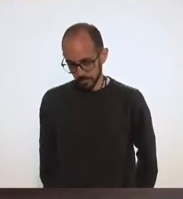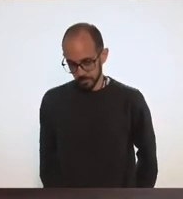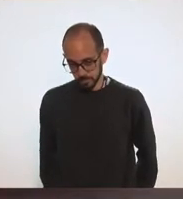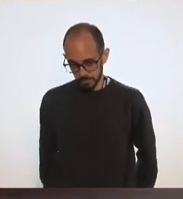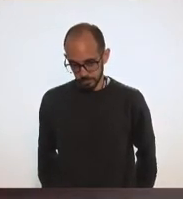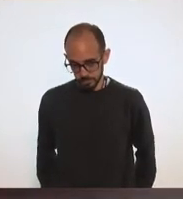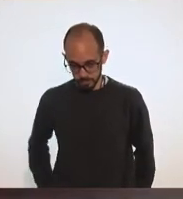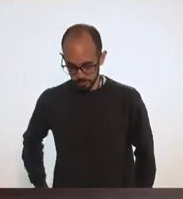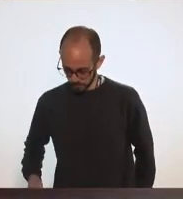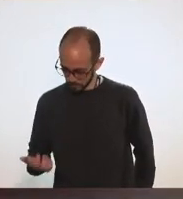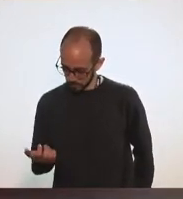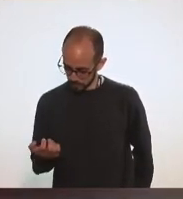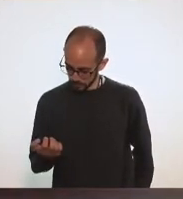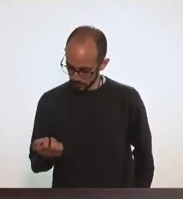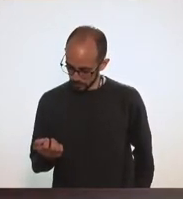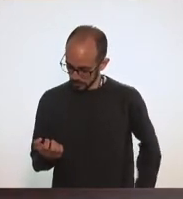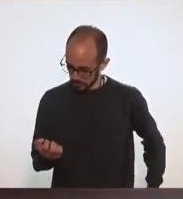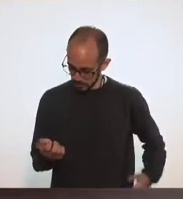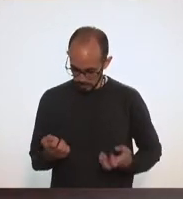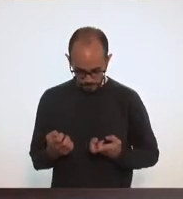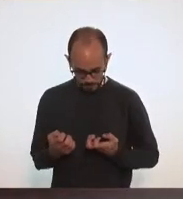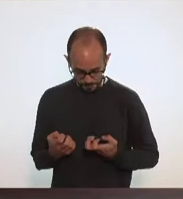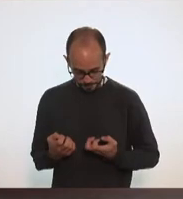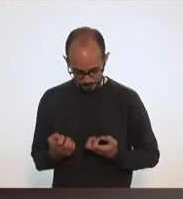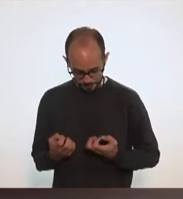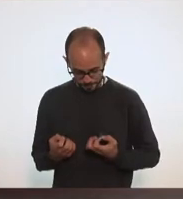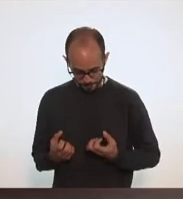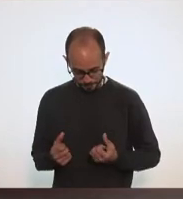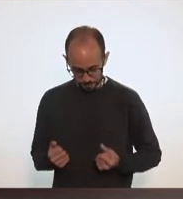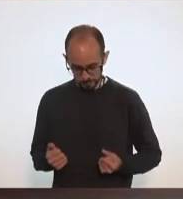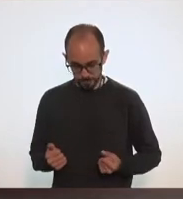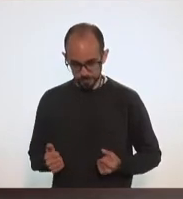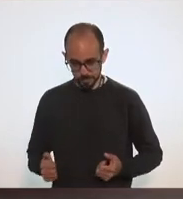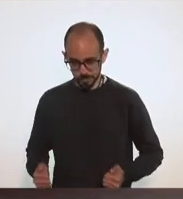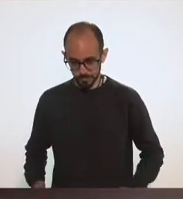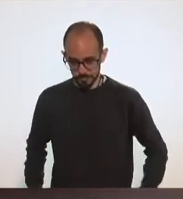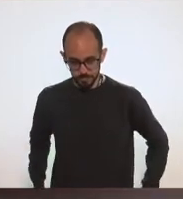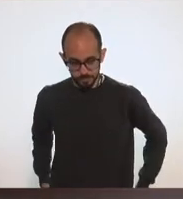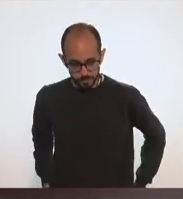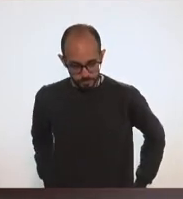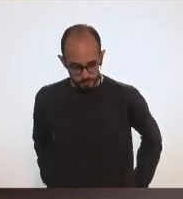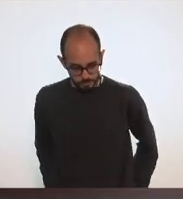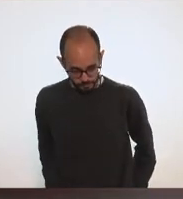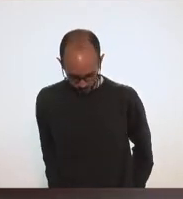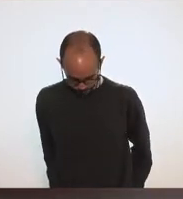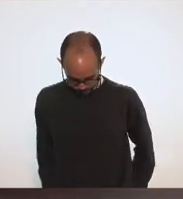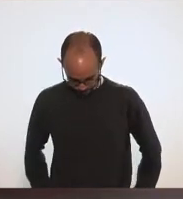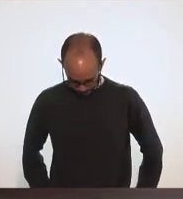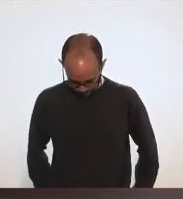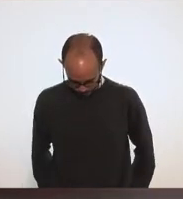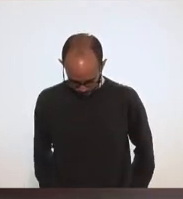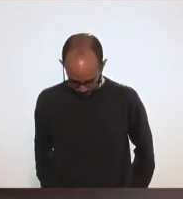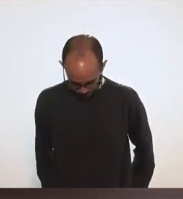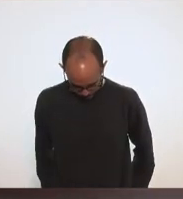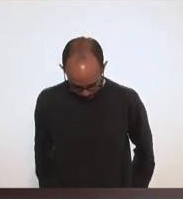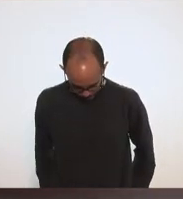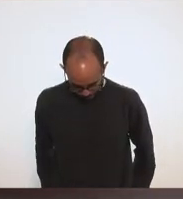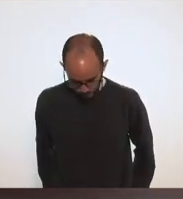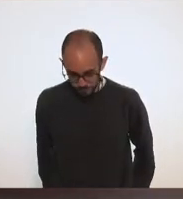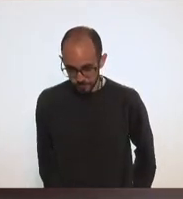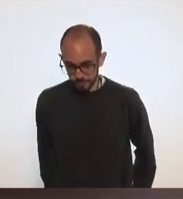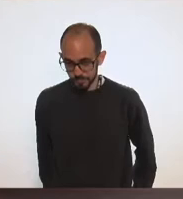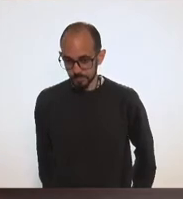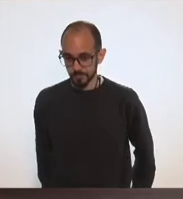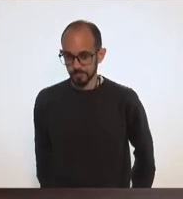dessa retirada dos nomes do Eduardo Pondé de Mello, do Luiz Felipe Pondé e do Marcos